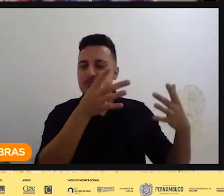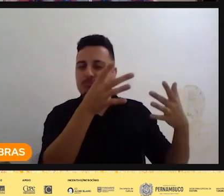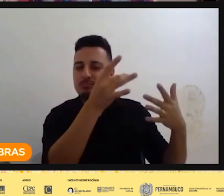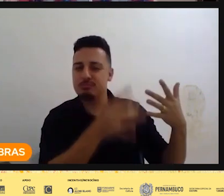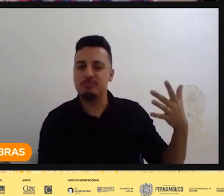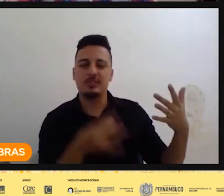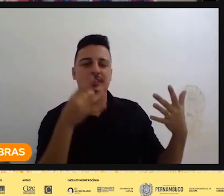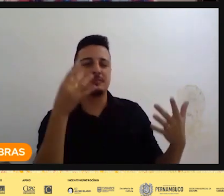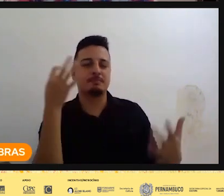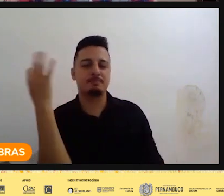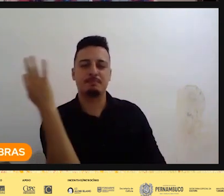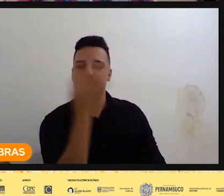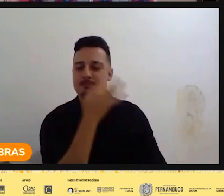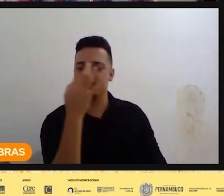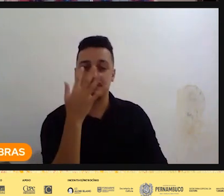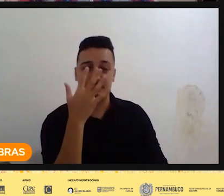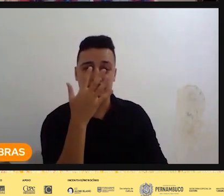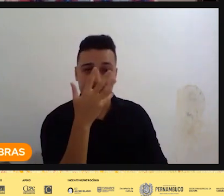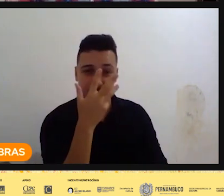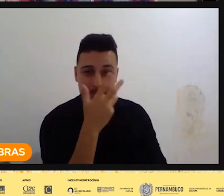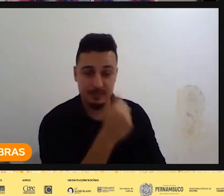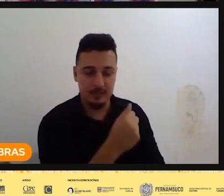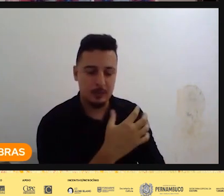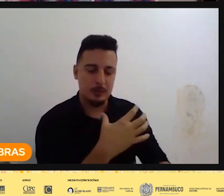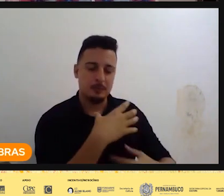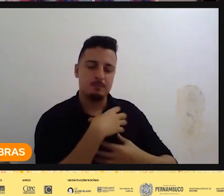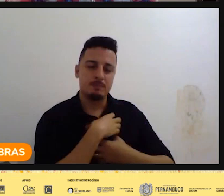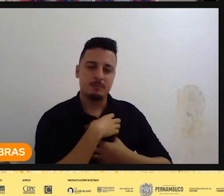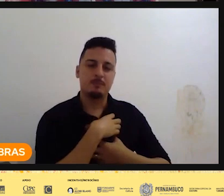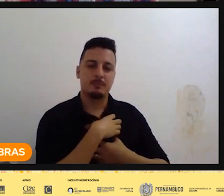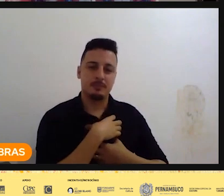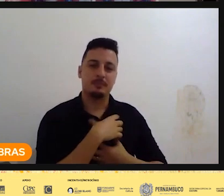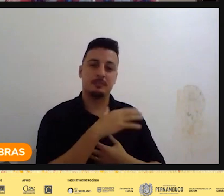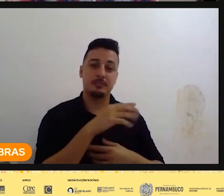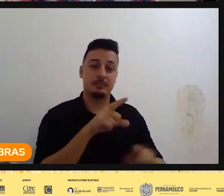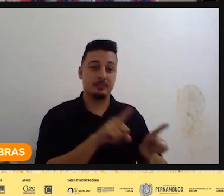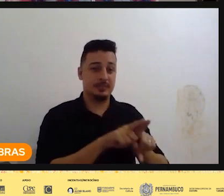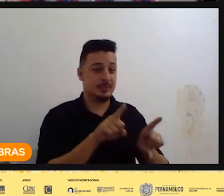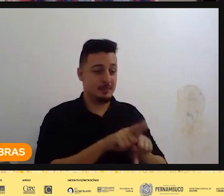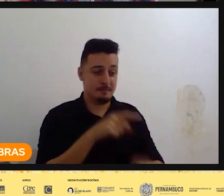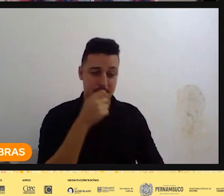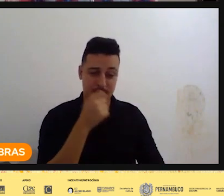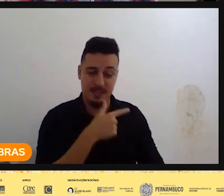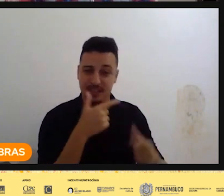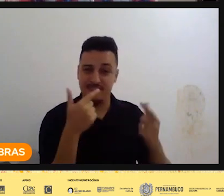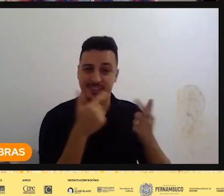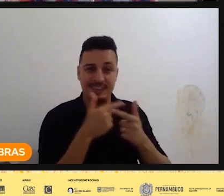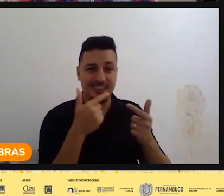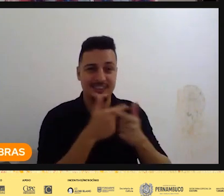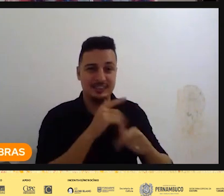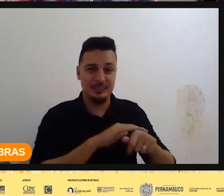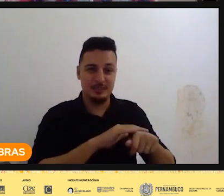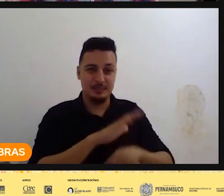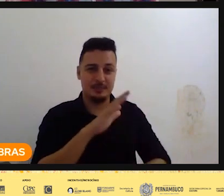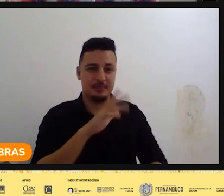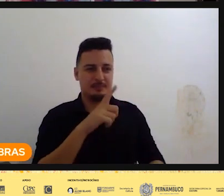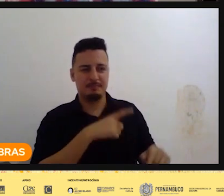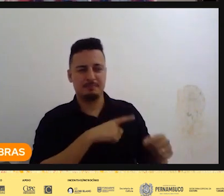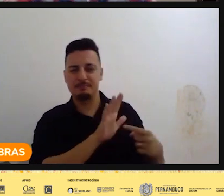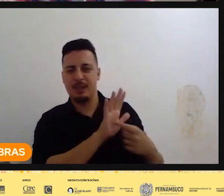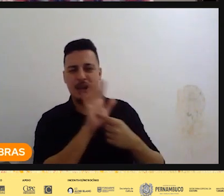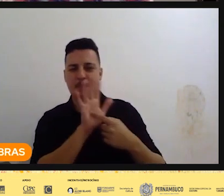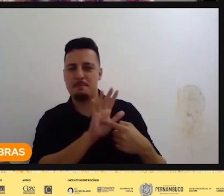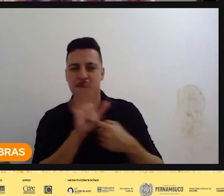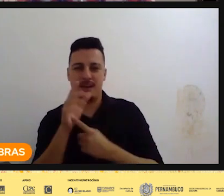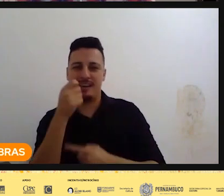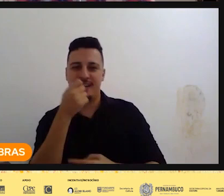muito bonitas e sensíveis, mas com muita pitada de humor e cenas divertidas e